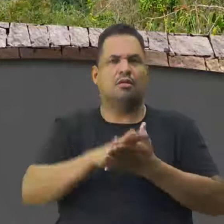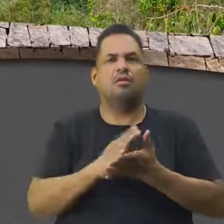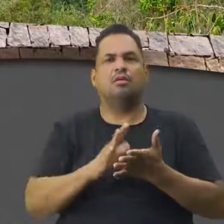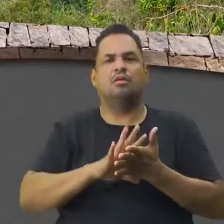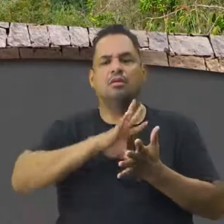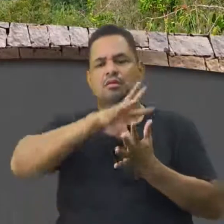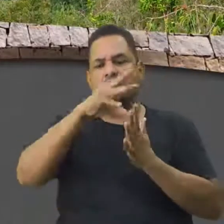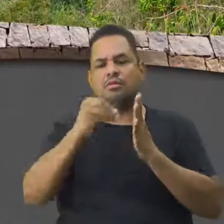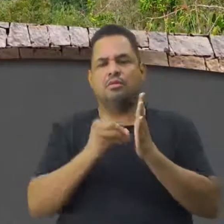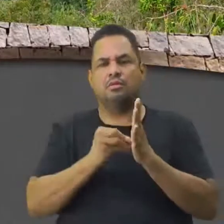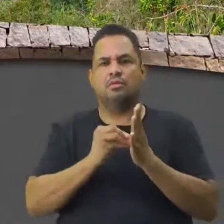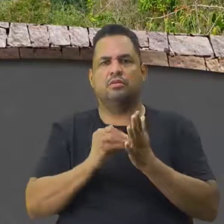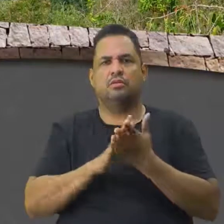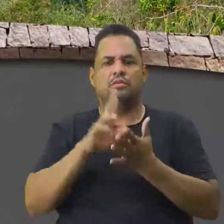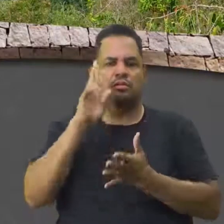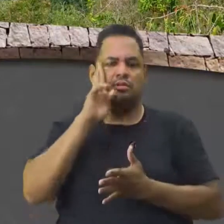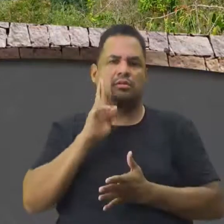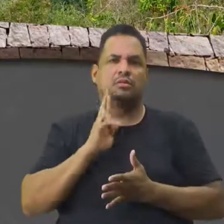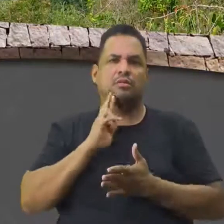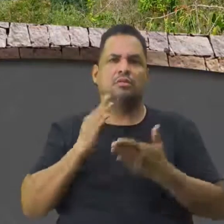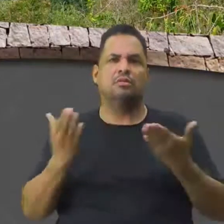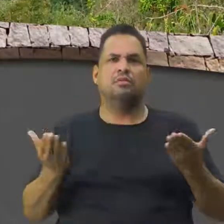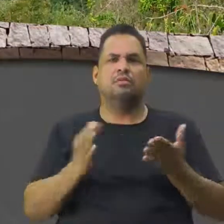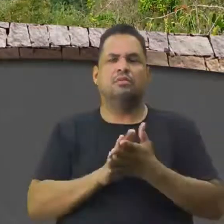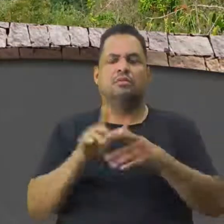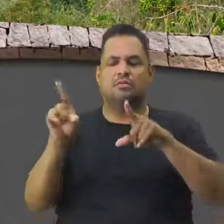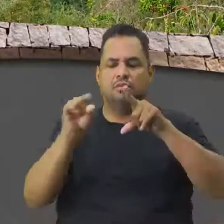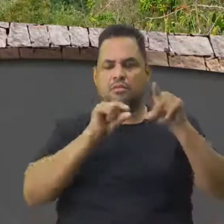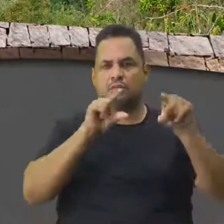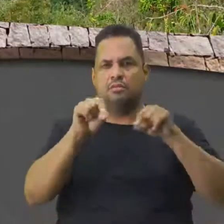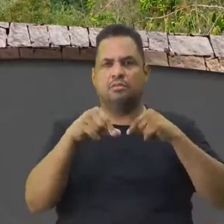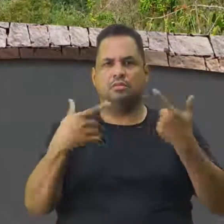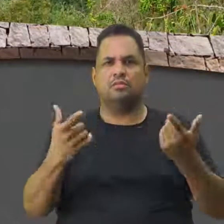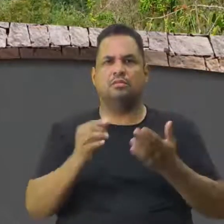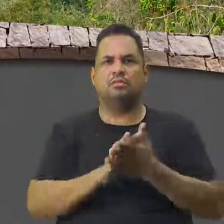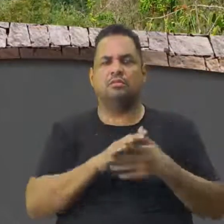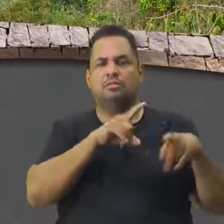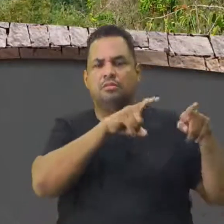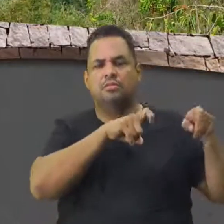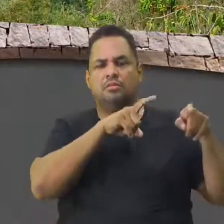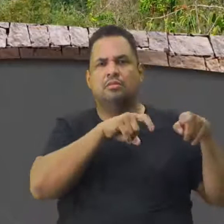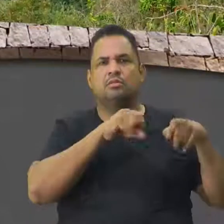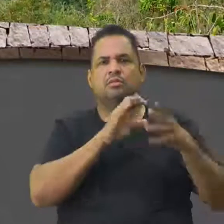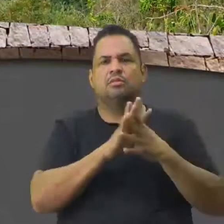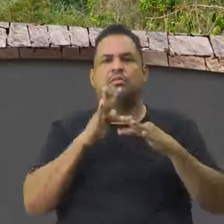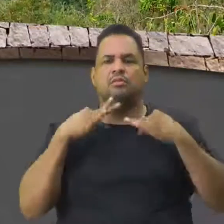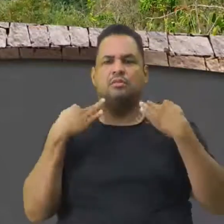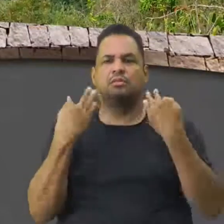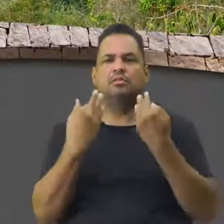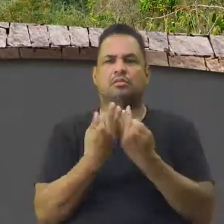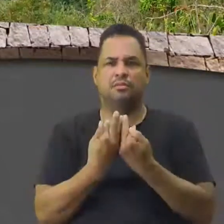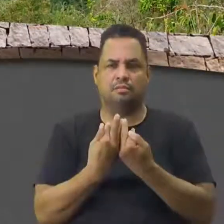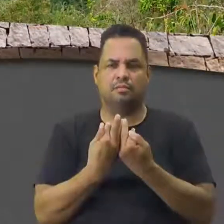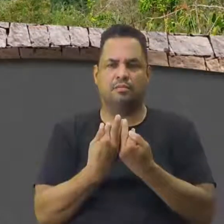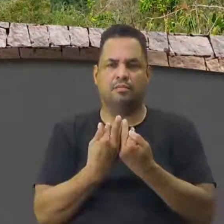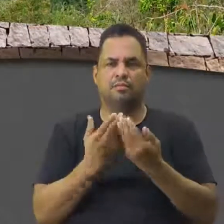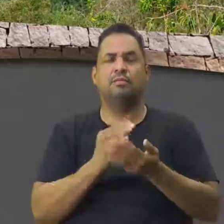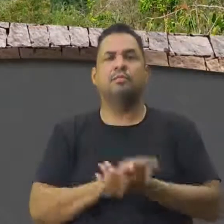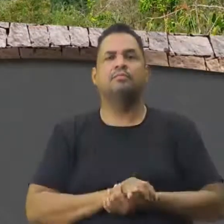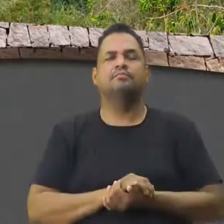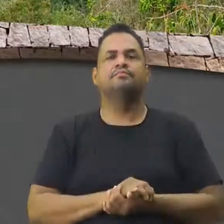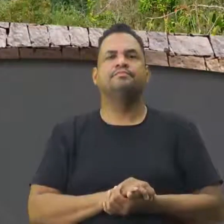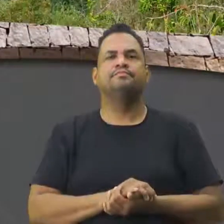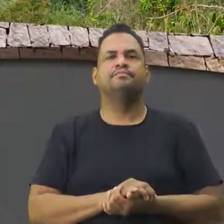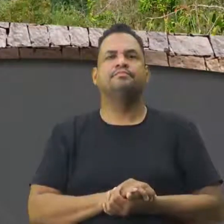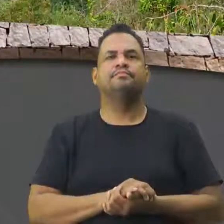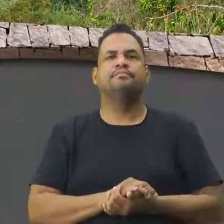Rondônia foi escolhido para agricultura familiar. Agricultura